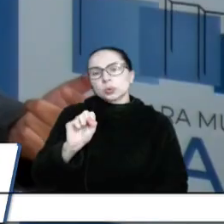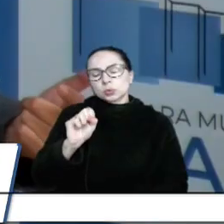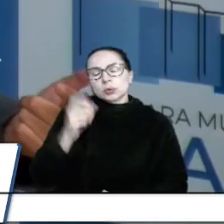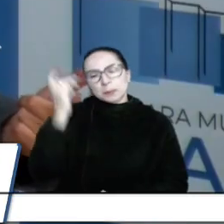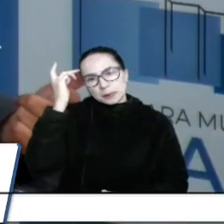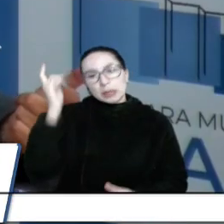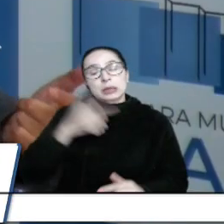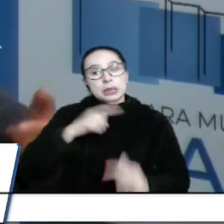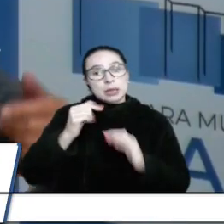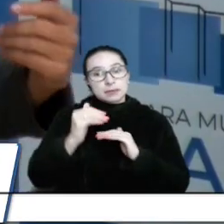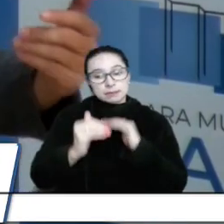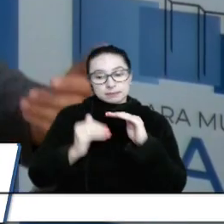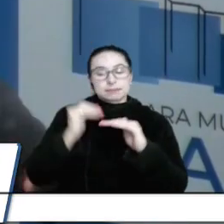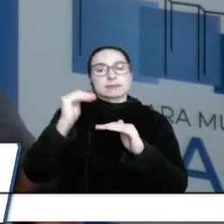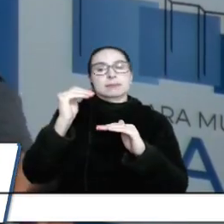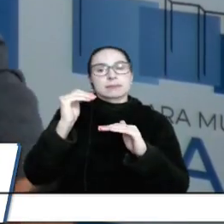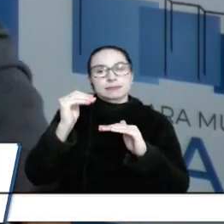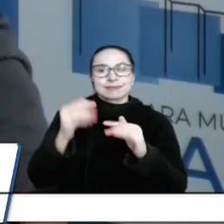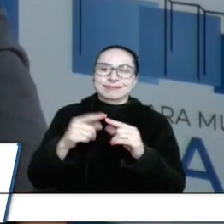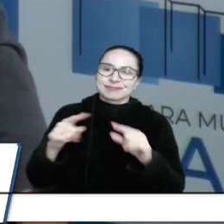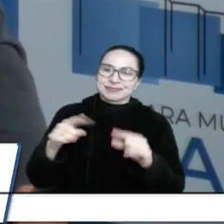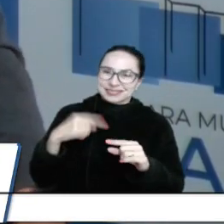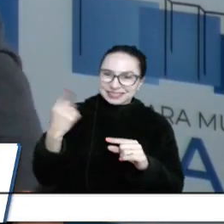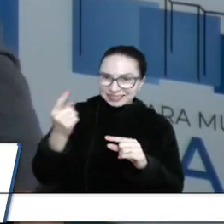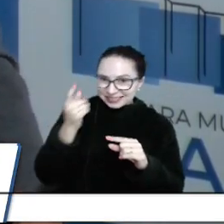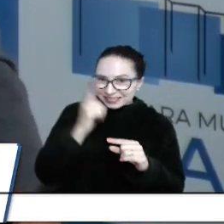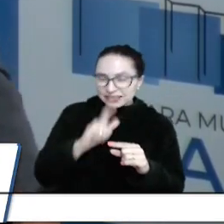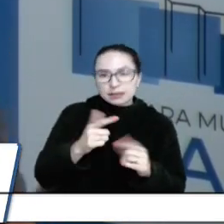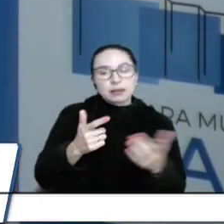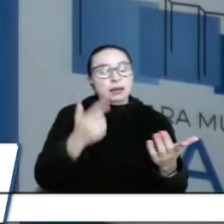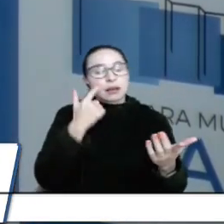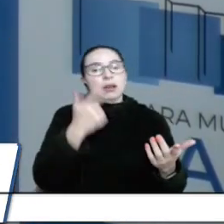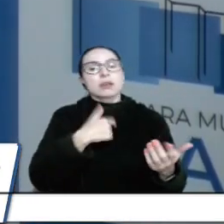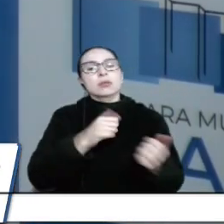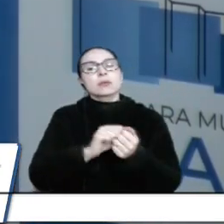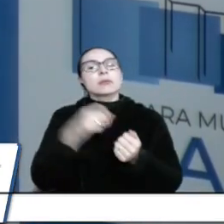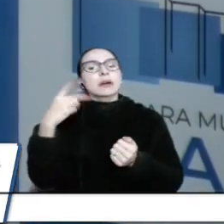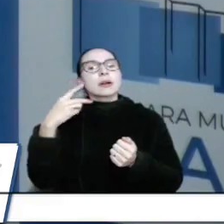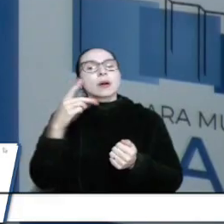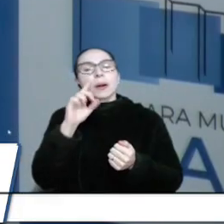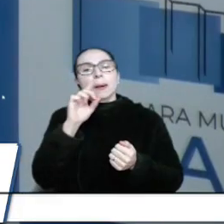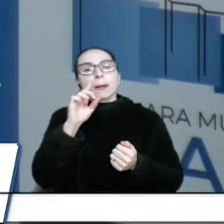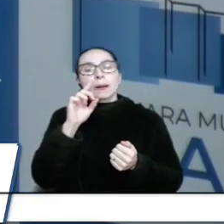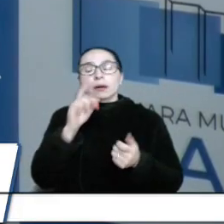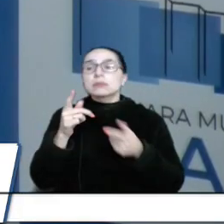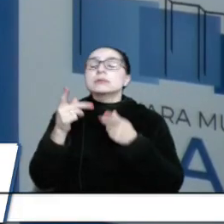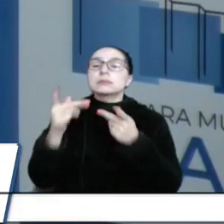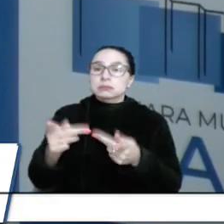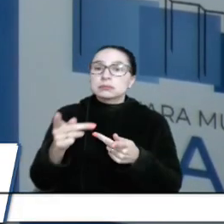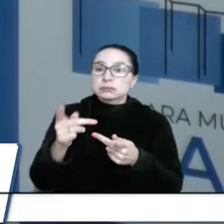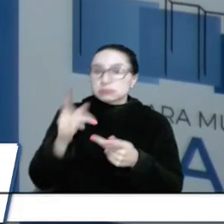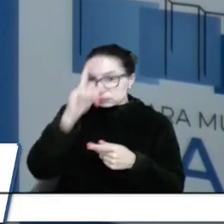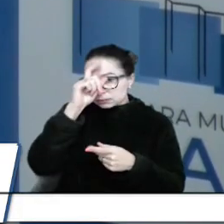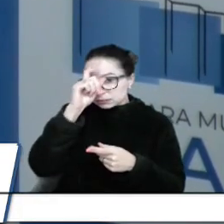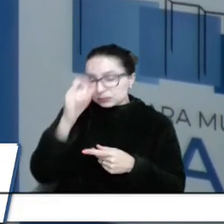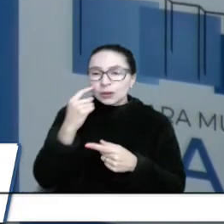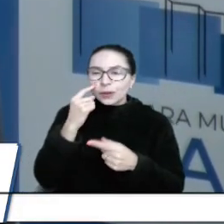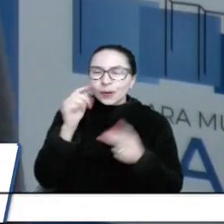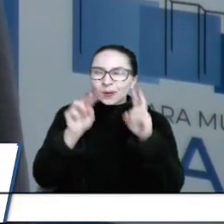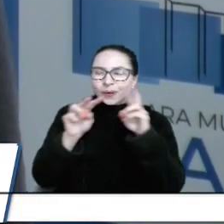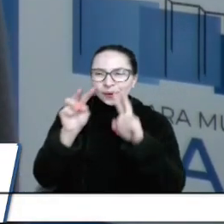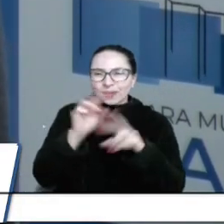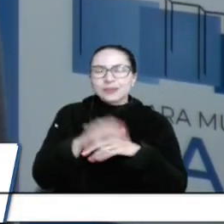avanço. Mas para a gente termos... Eu e o vereador Donizete da Farmácia visitamos lá o hospital oftalmológico,